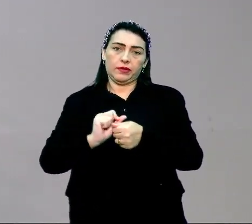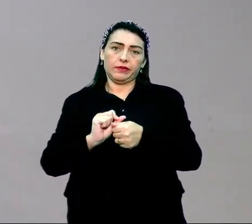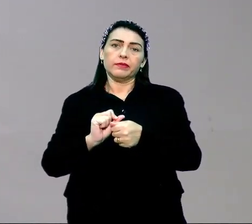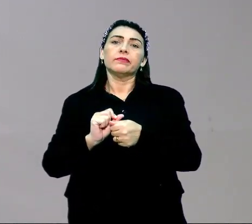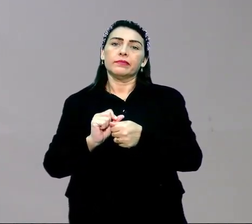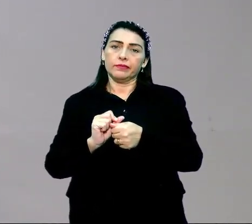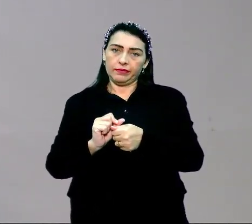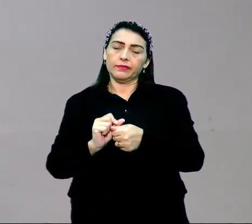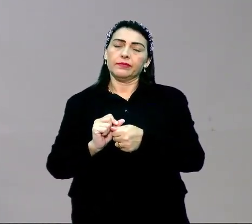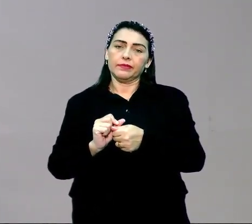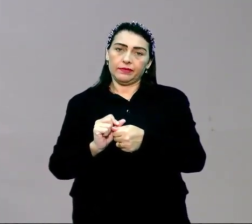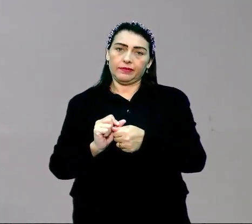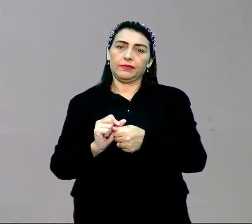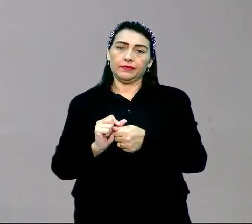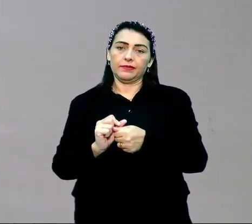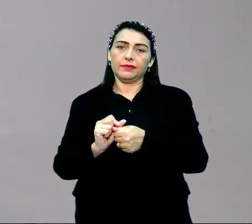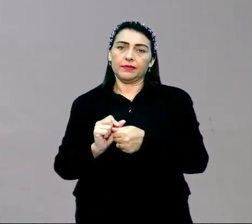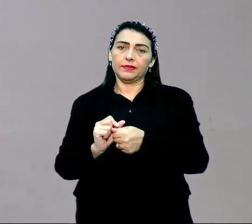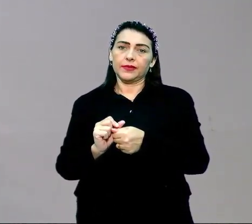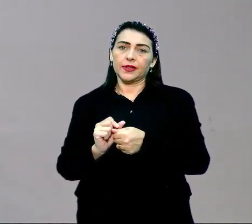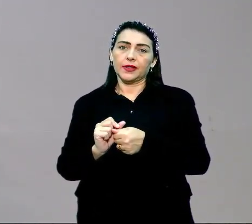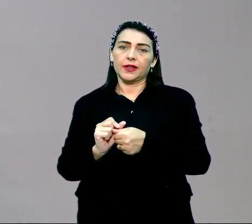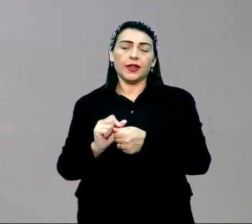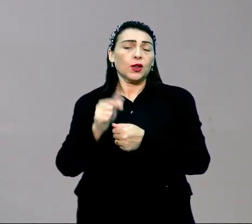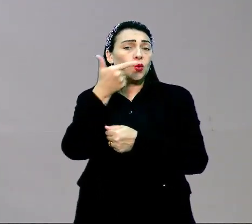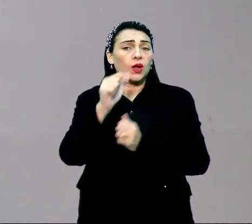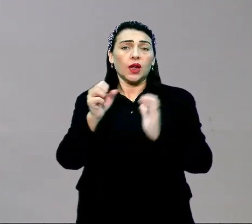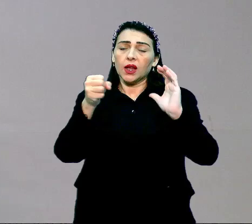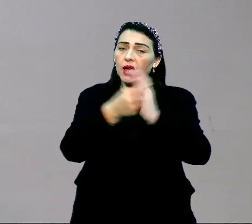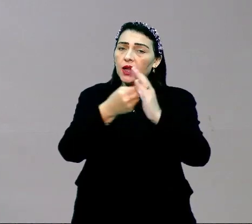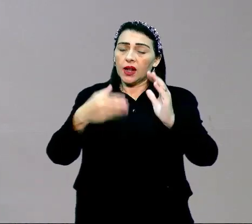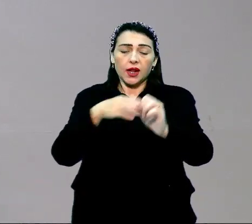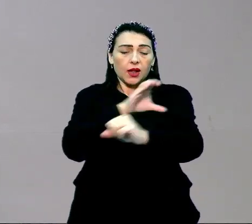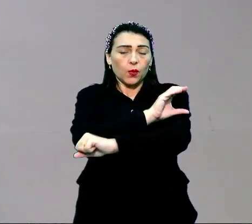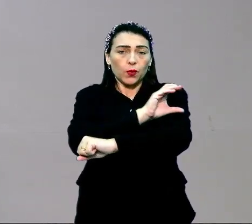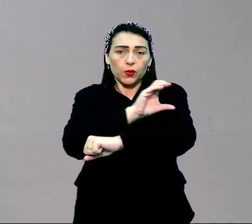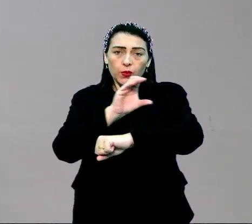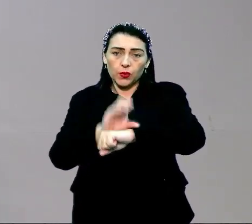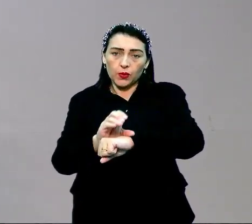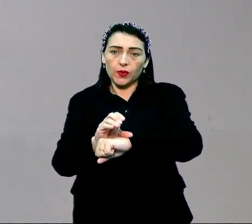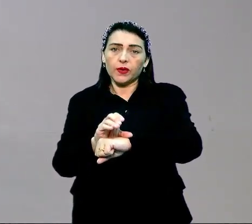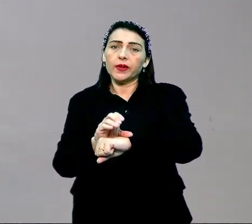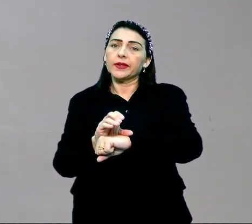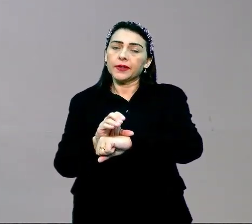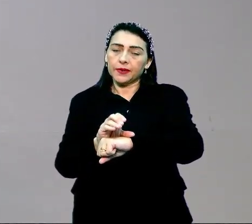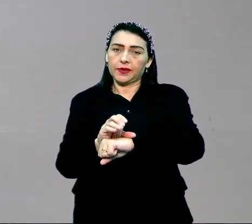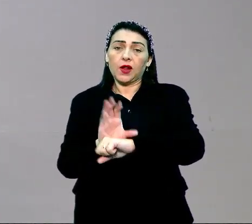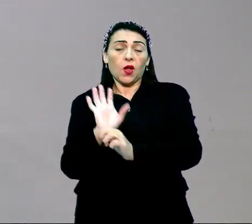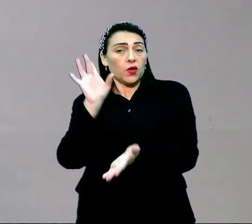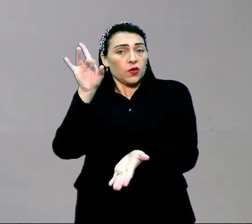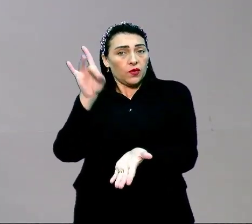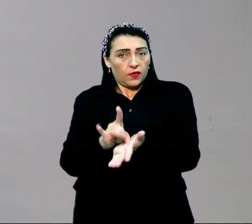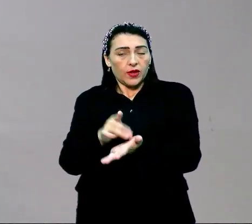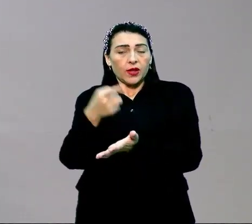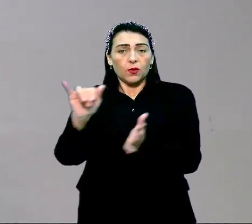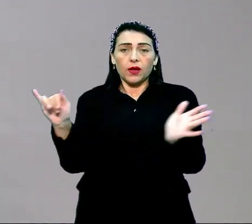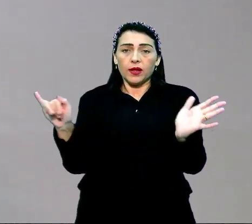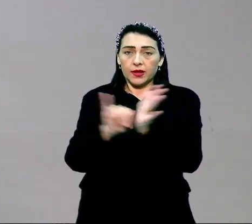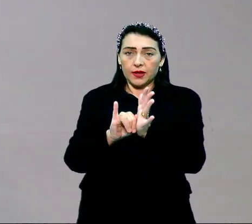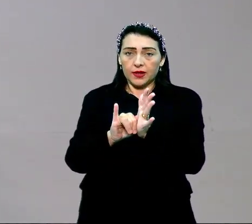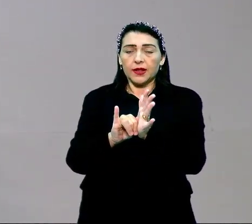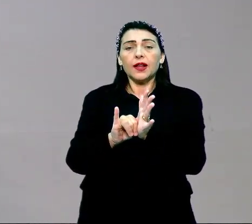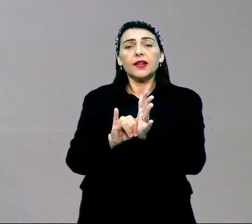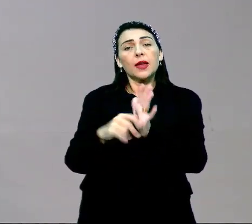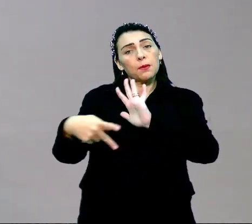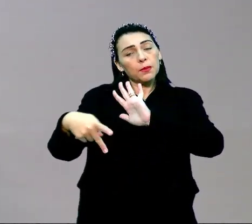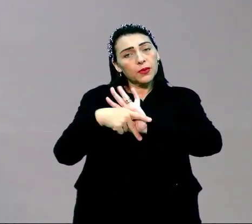adornos e que descaracteriza aquela cultura, que não remete efetivamente na sua identidade, que